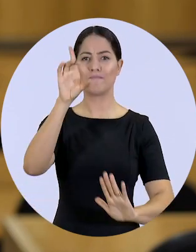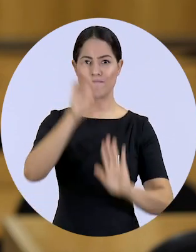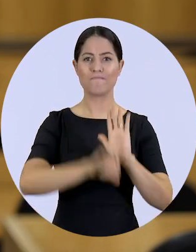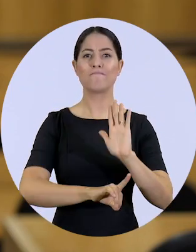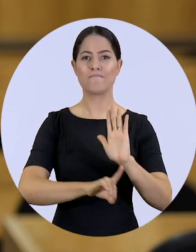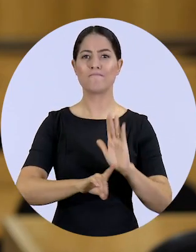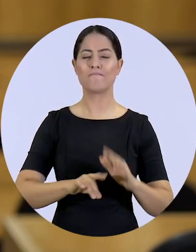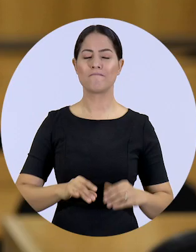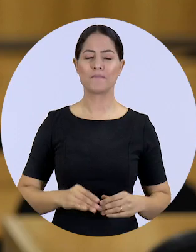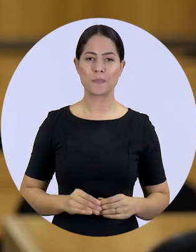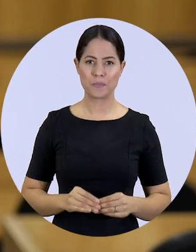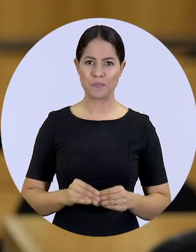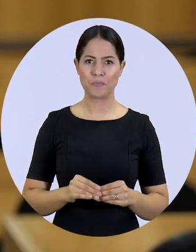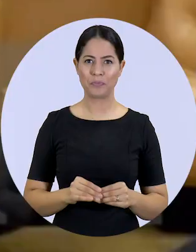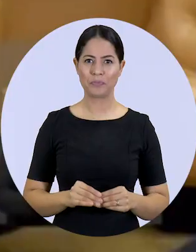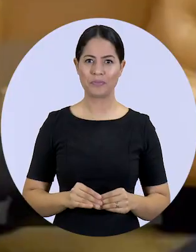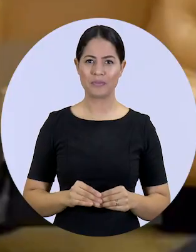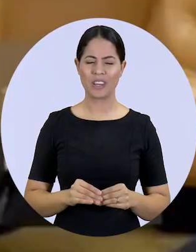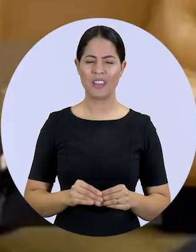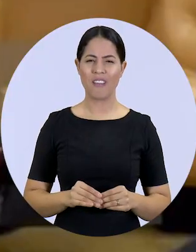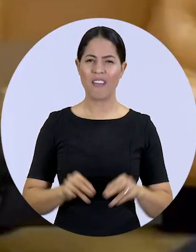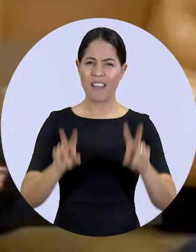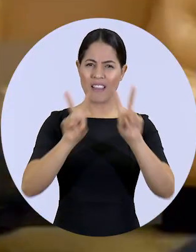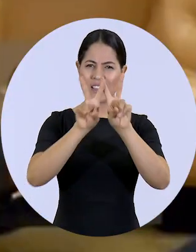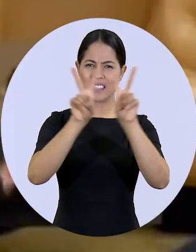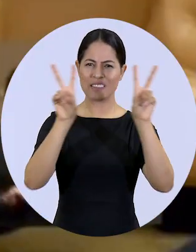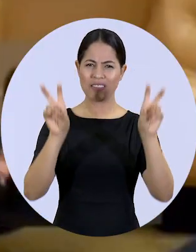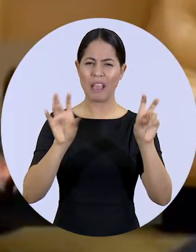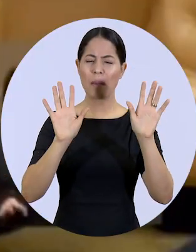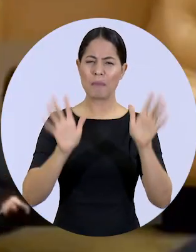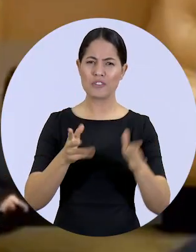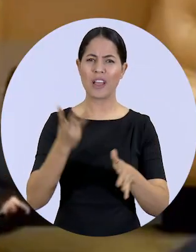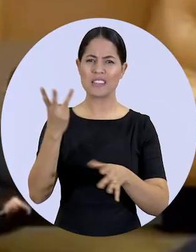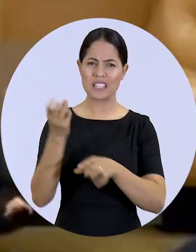com o Estado Democrático de Direito. Falou-se muito ao longo